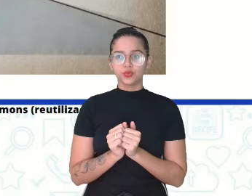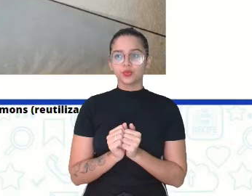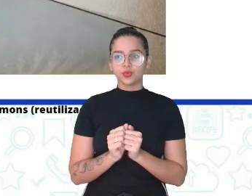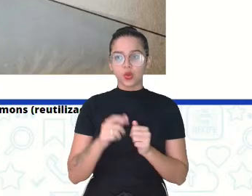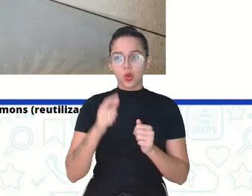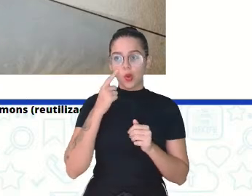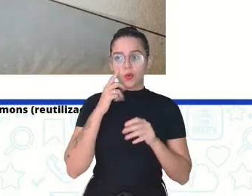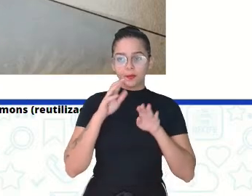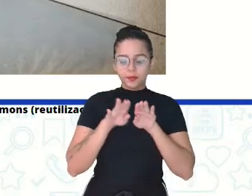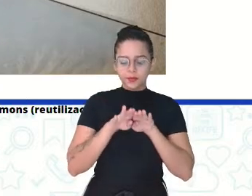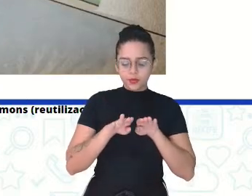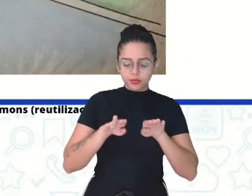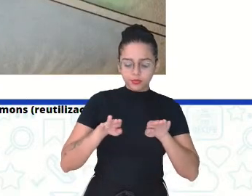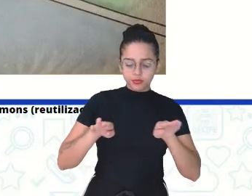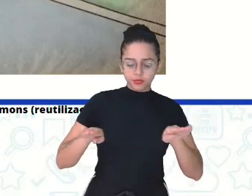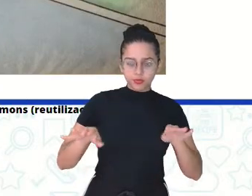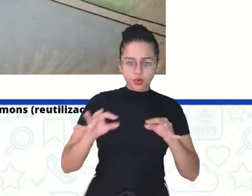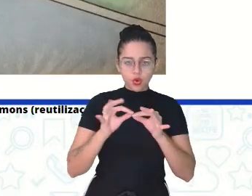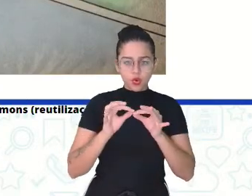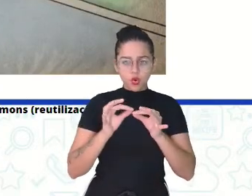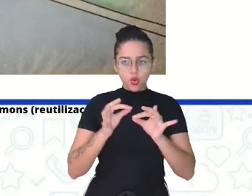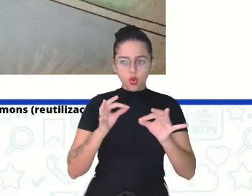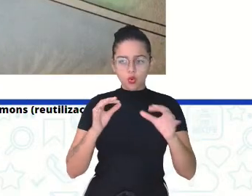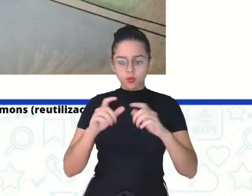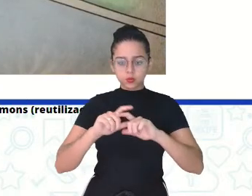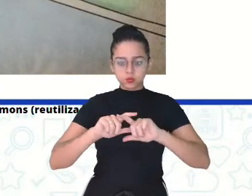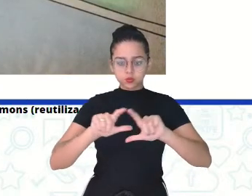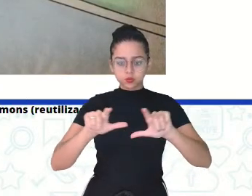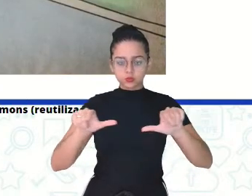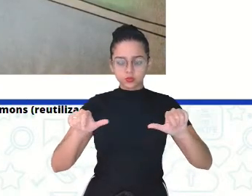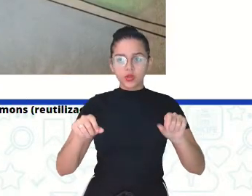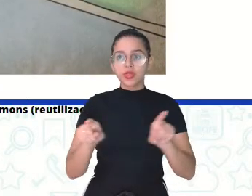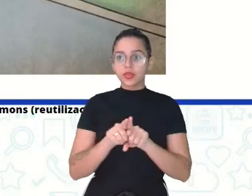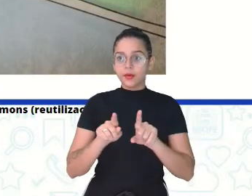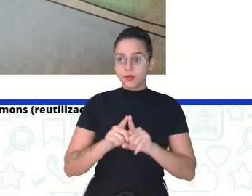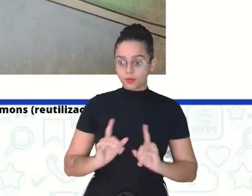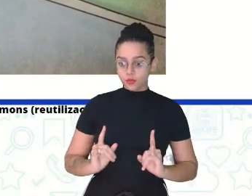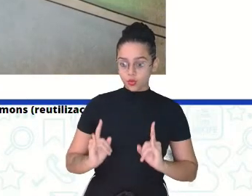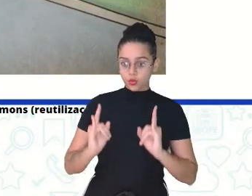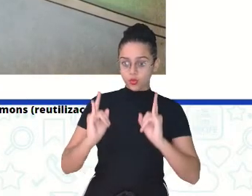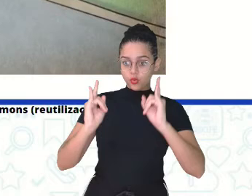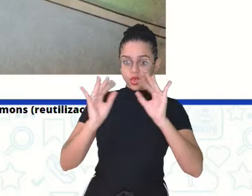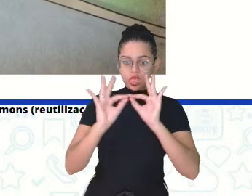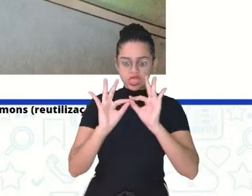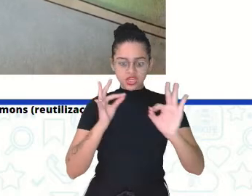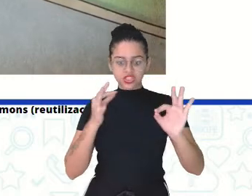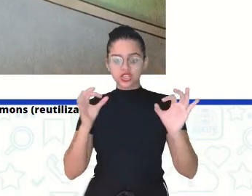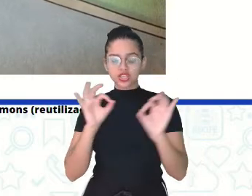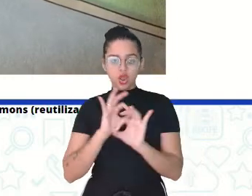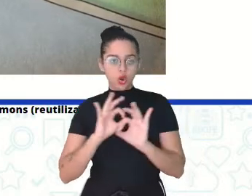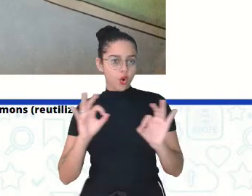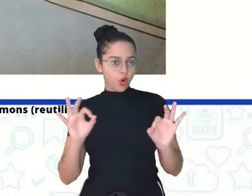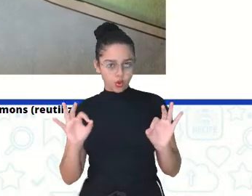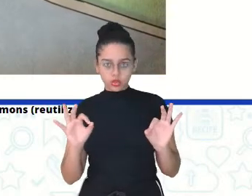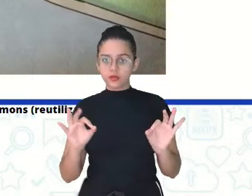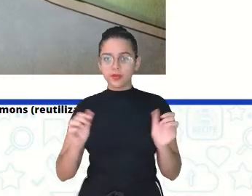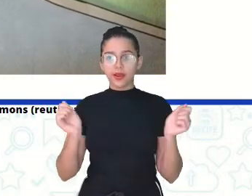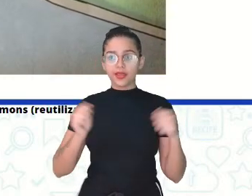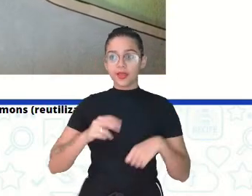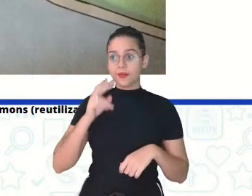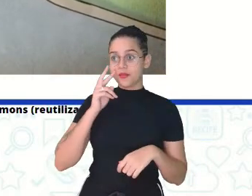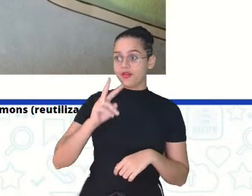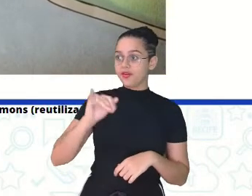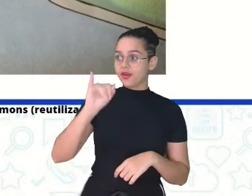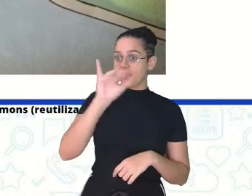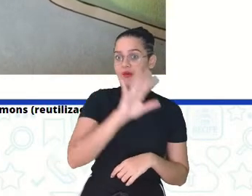esplanada, áreas extensas sem nenhuma construção e prédios dispostos numa distância tal entre si que dariam à paisagem